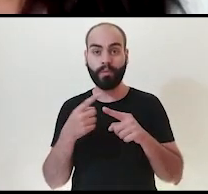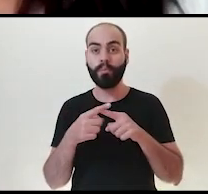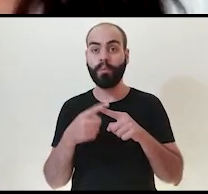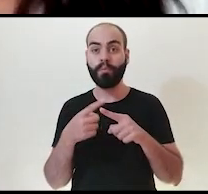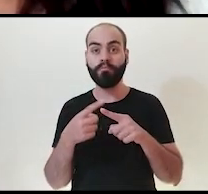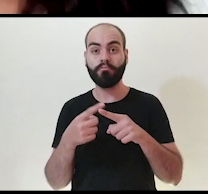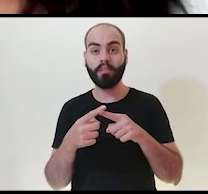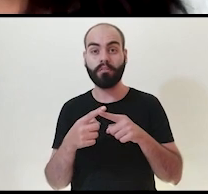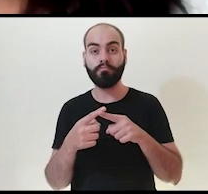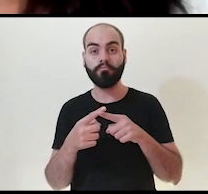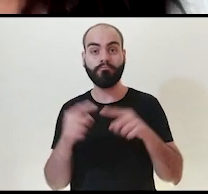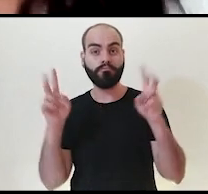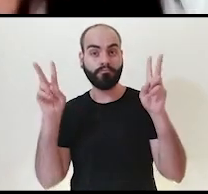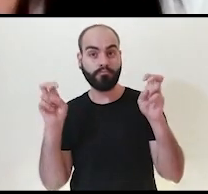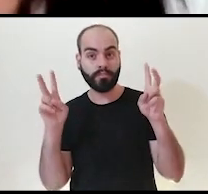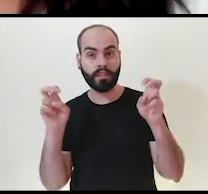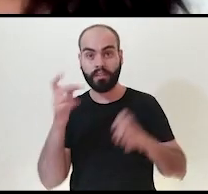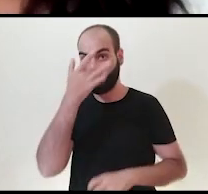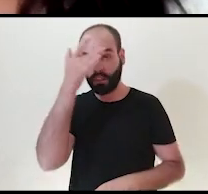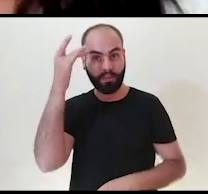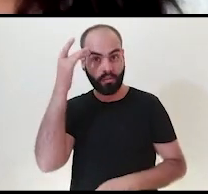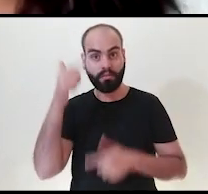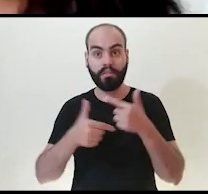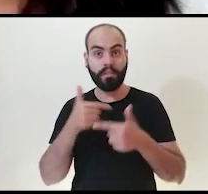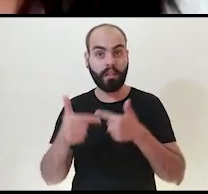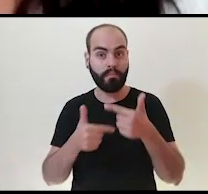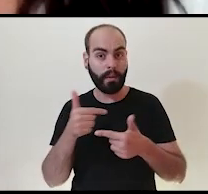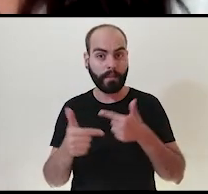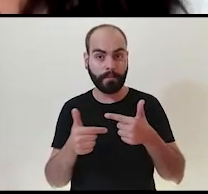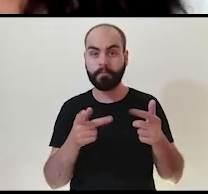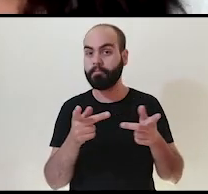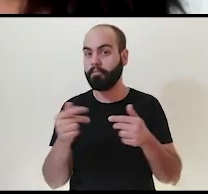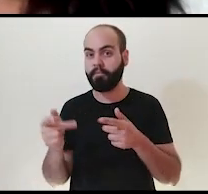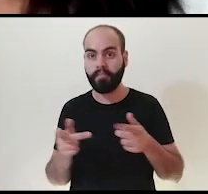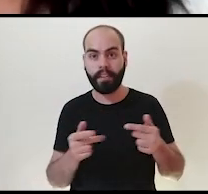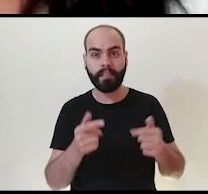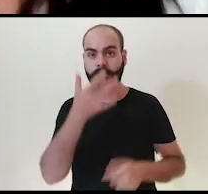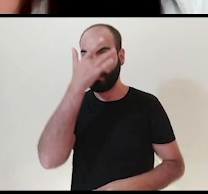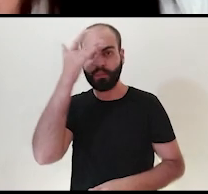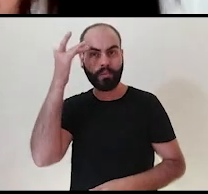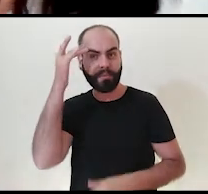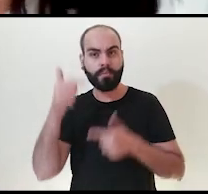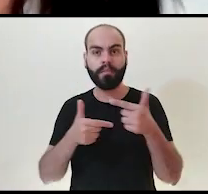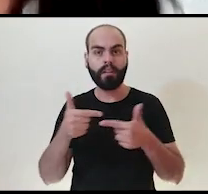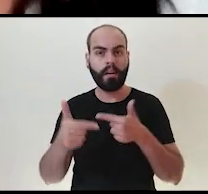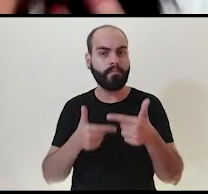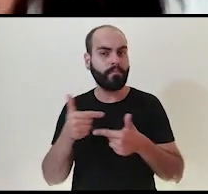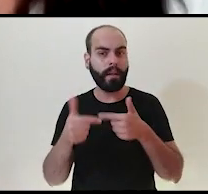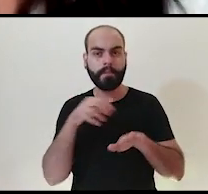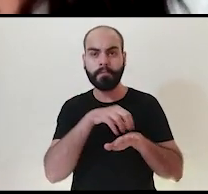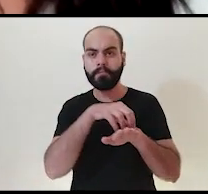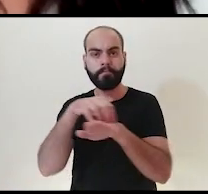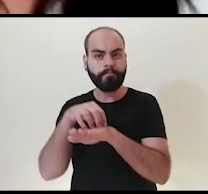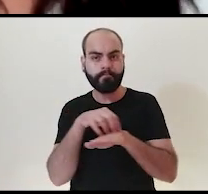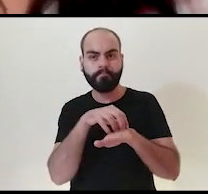falando com as pessoas do trade, né? Empreendedores, guias turísticos, qualquer pessoa que tem um negócio voltado para o turismo,